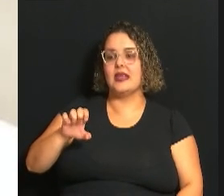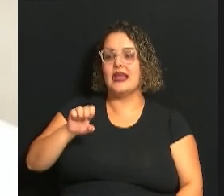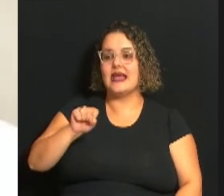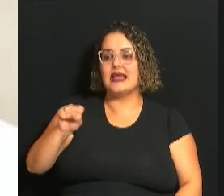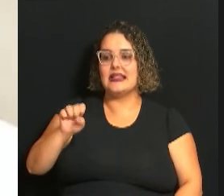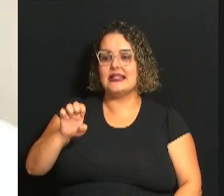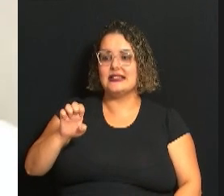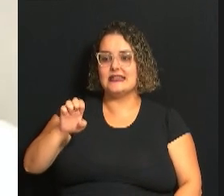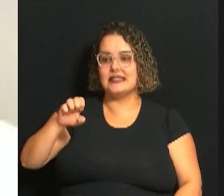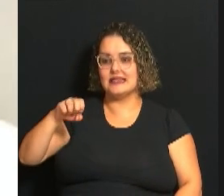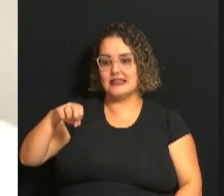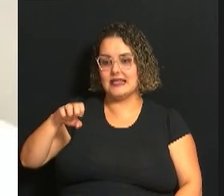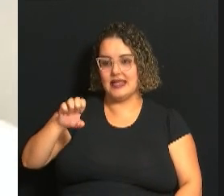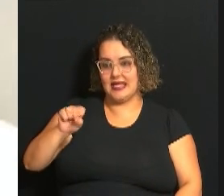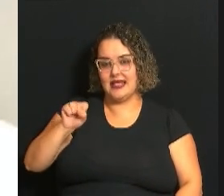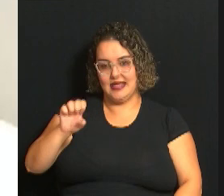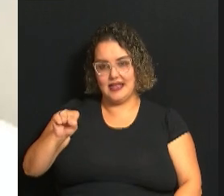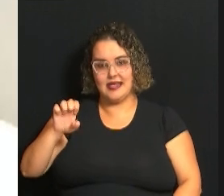@essencialcoach,